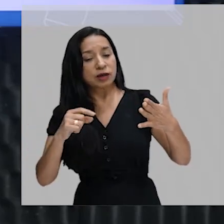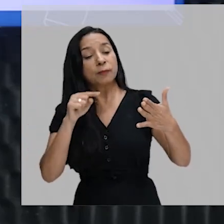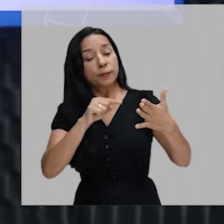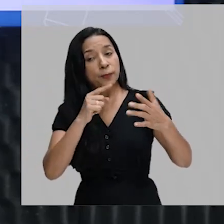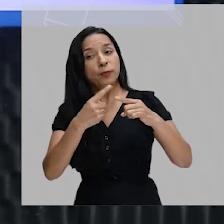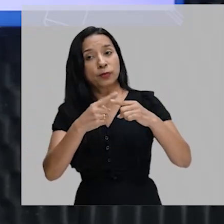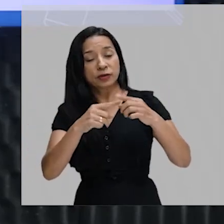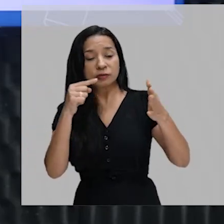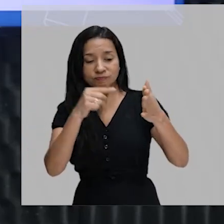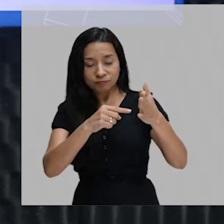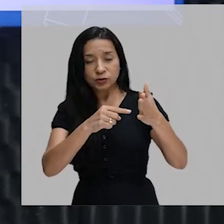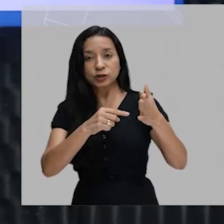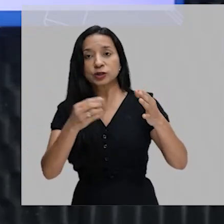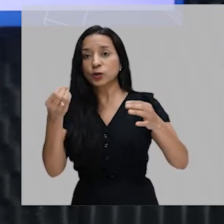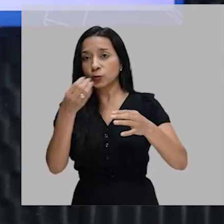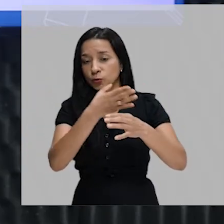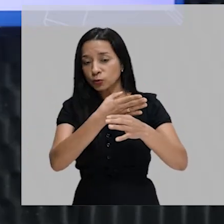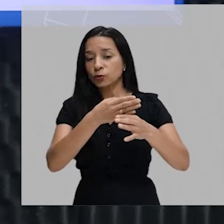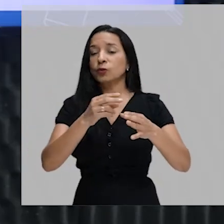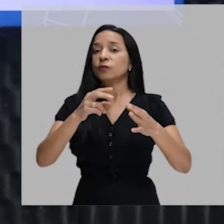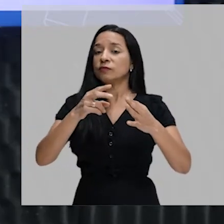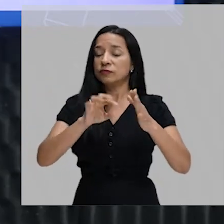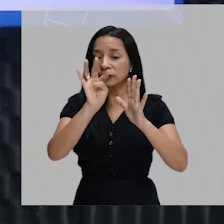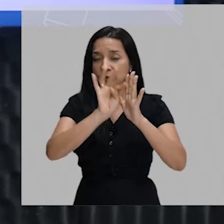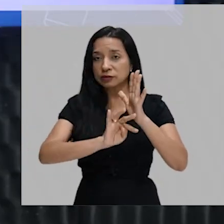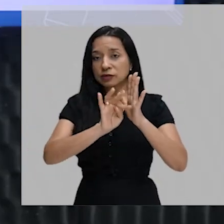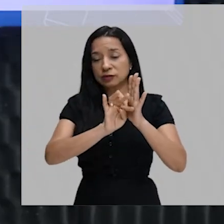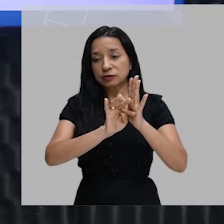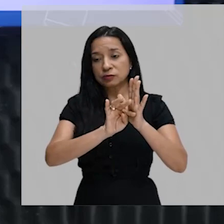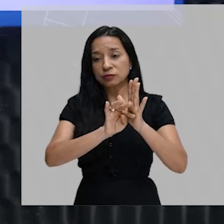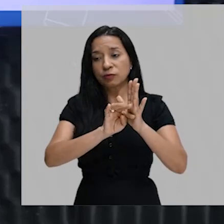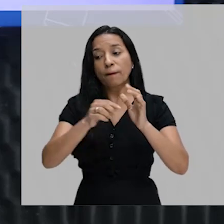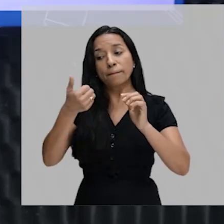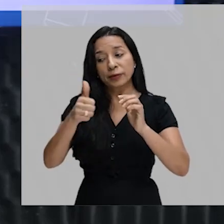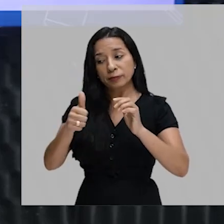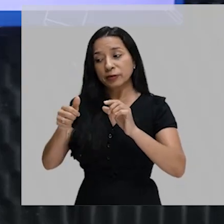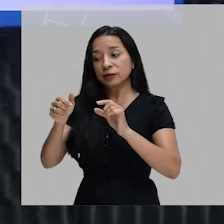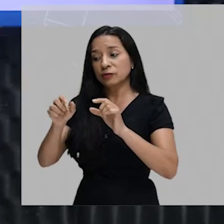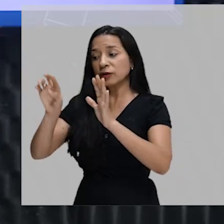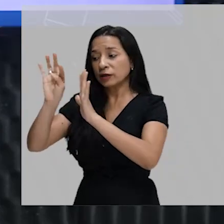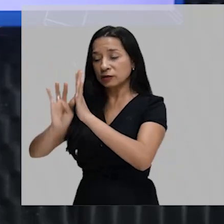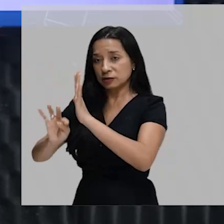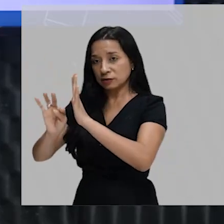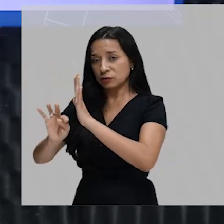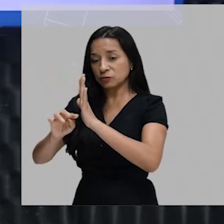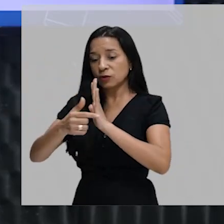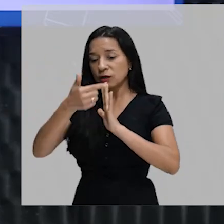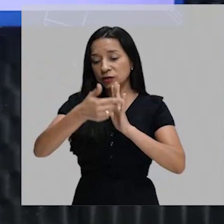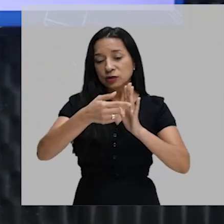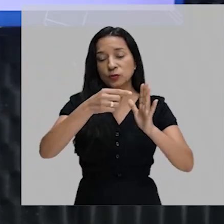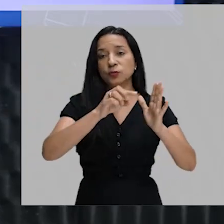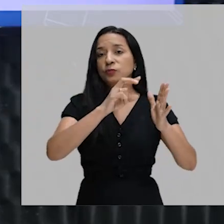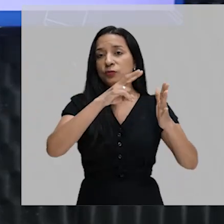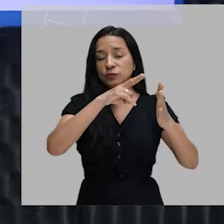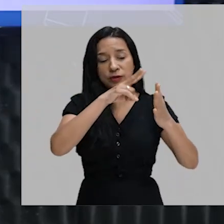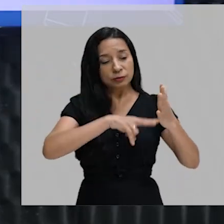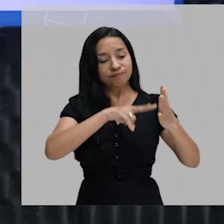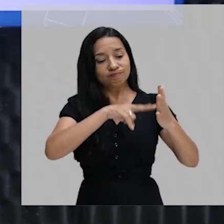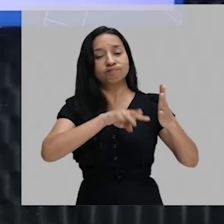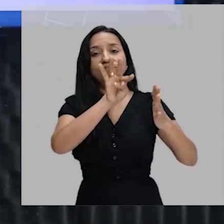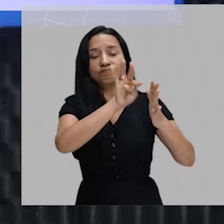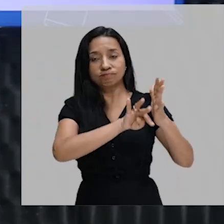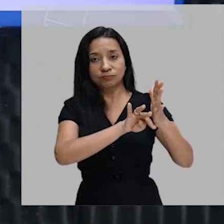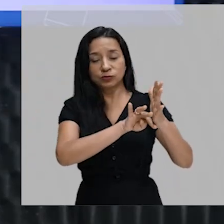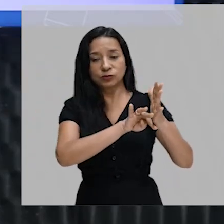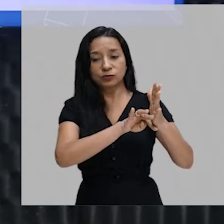baseado em um primeiro texto, sendo que vem a ideia central, né? Os verbos que devem